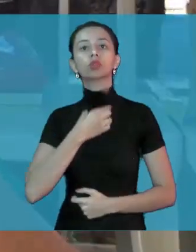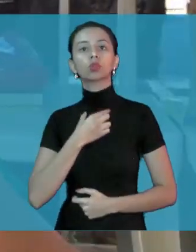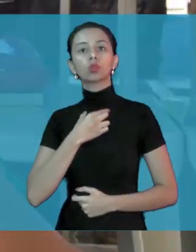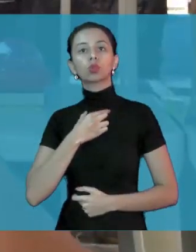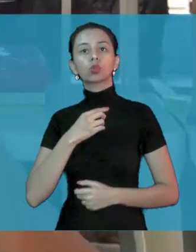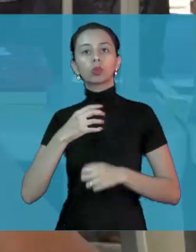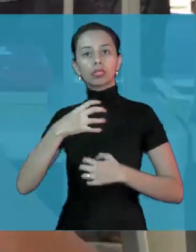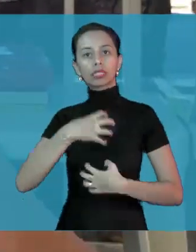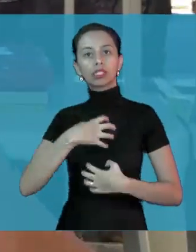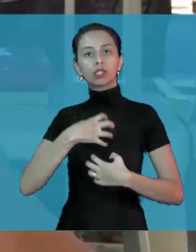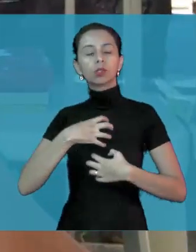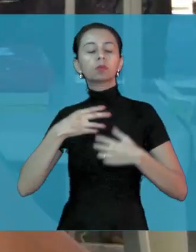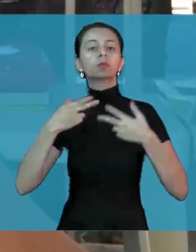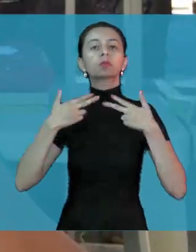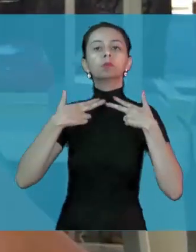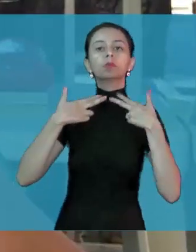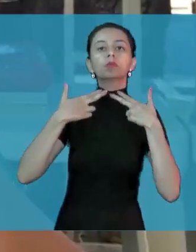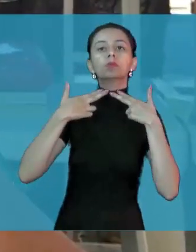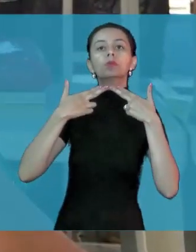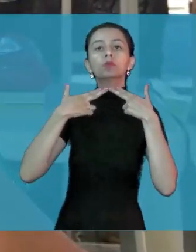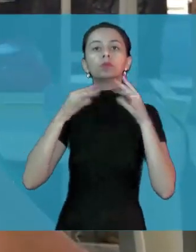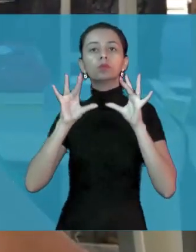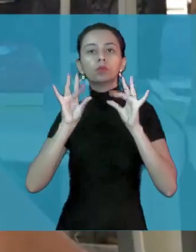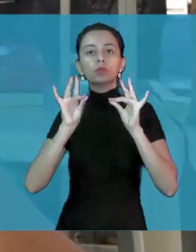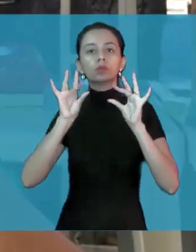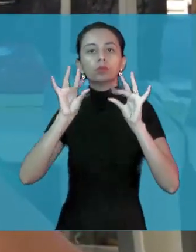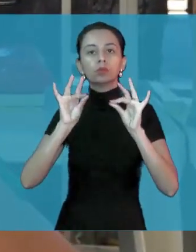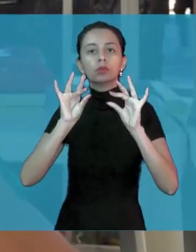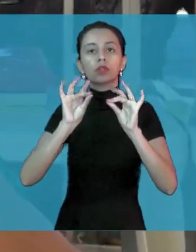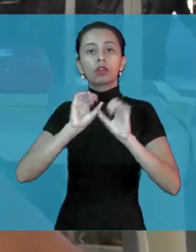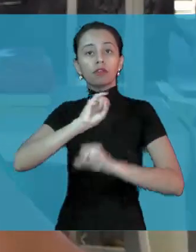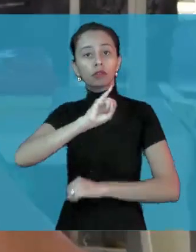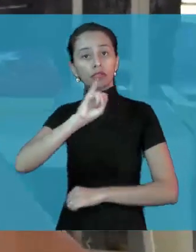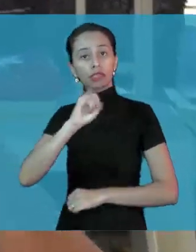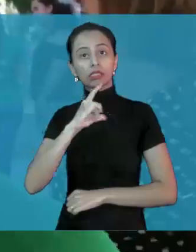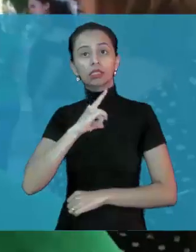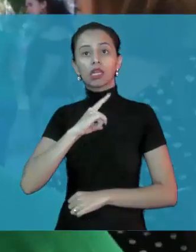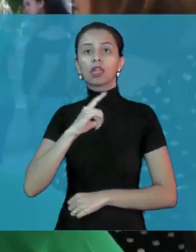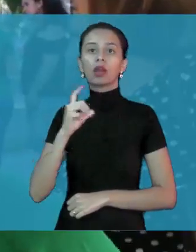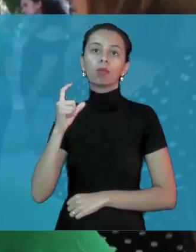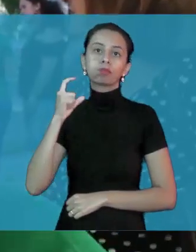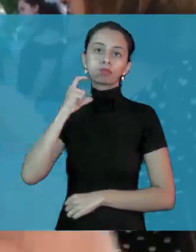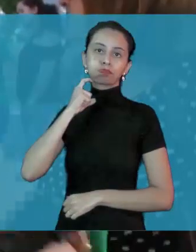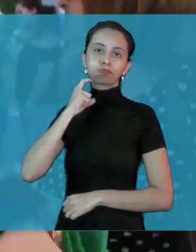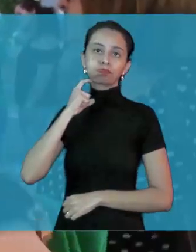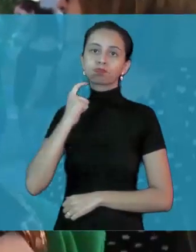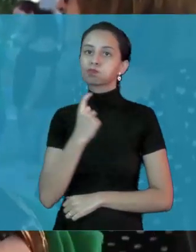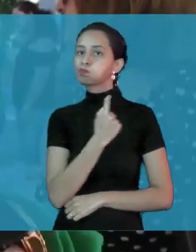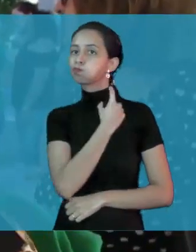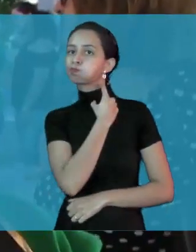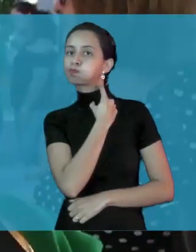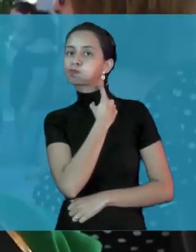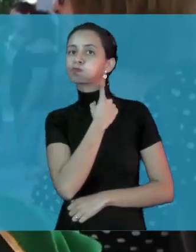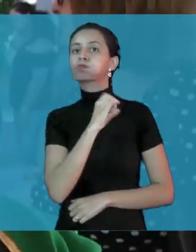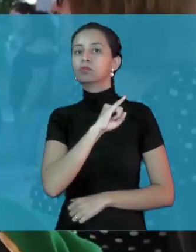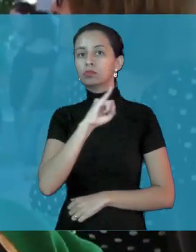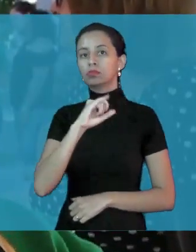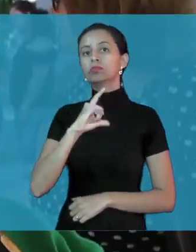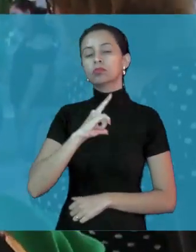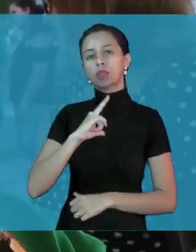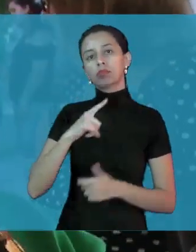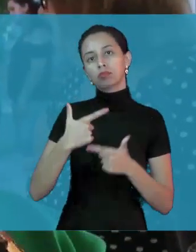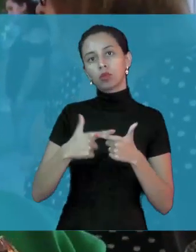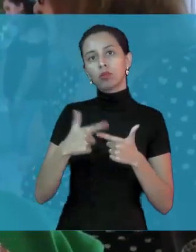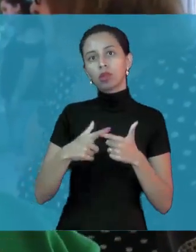região próxima aqui ao término do pescoço, a furcula esternal, e na região lateral do pescoço,